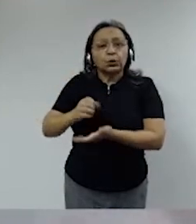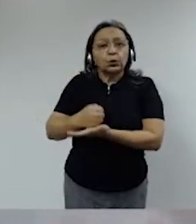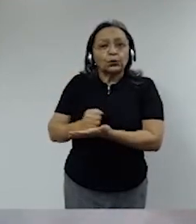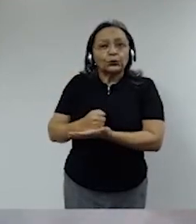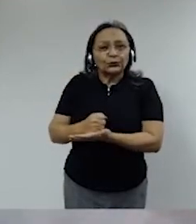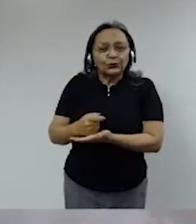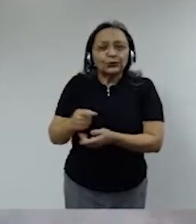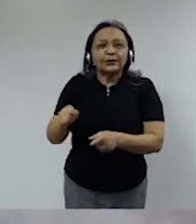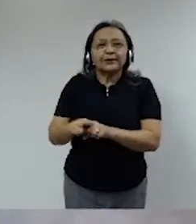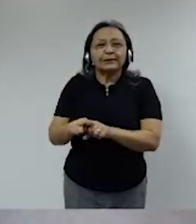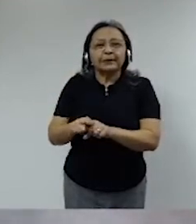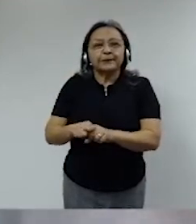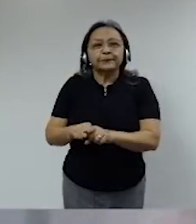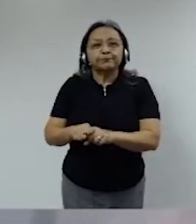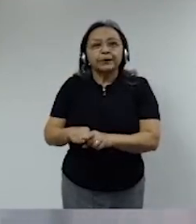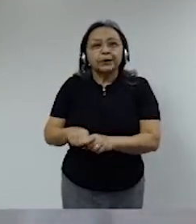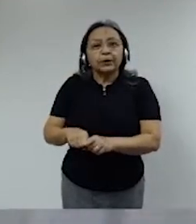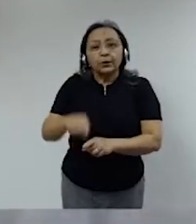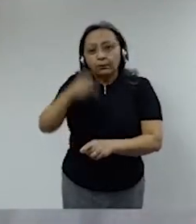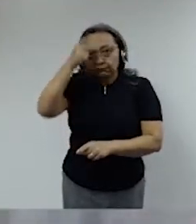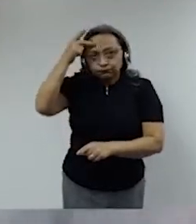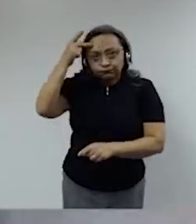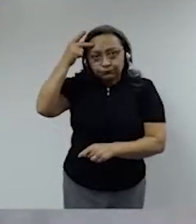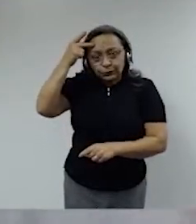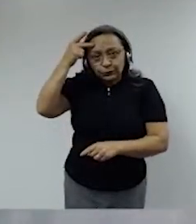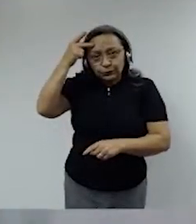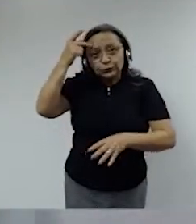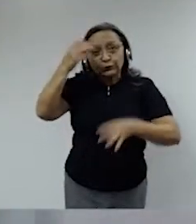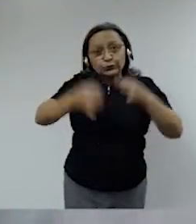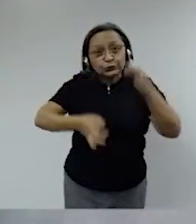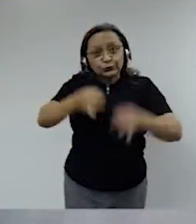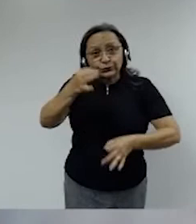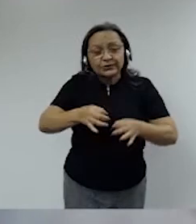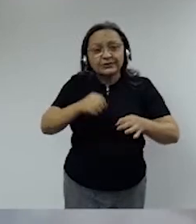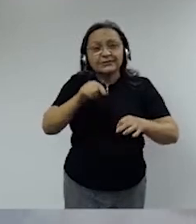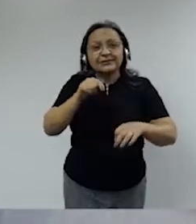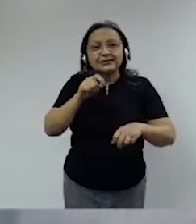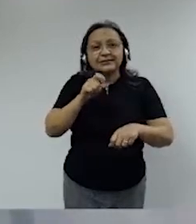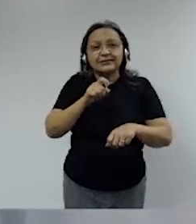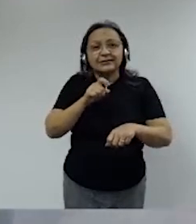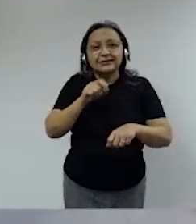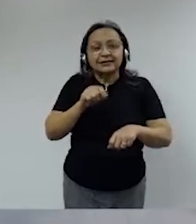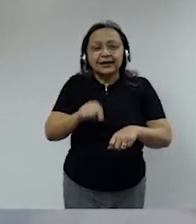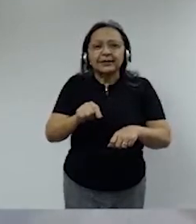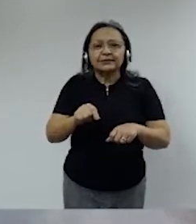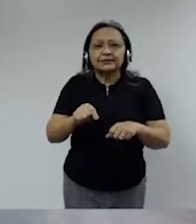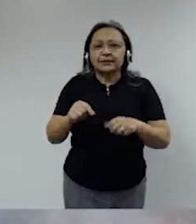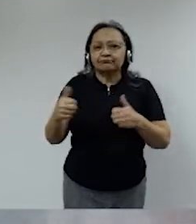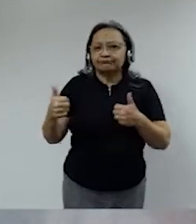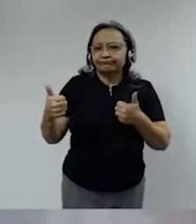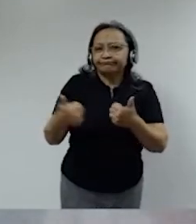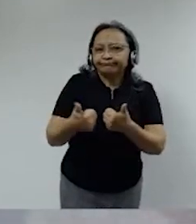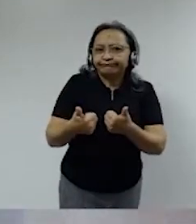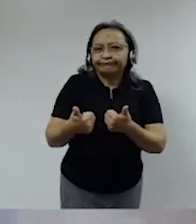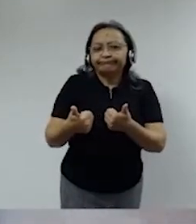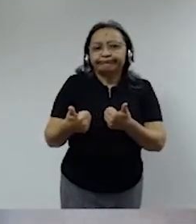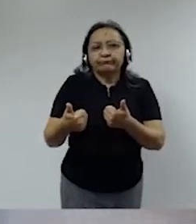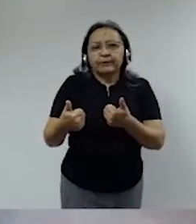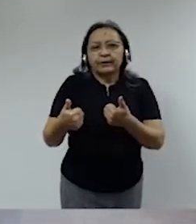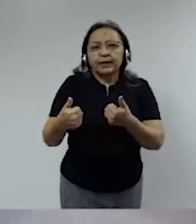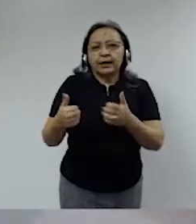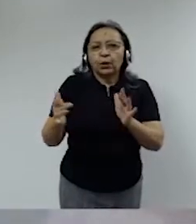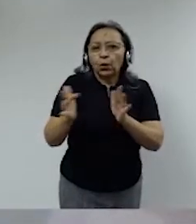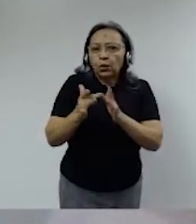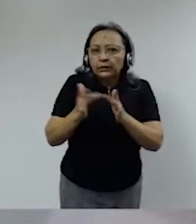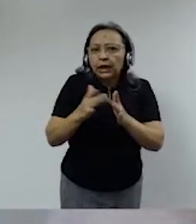controle, né? Então, o juiz, nessa imediação, nessa proximidade que ele vai ter com o acusado,